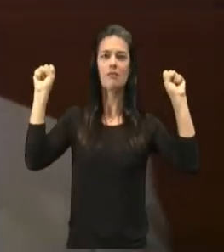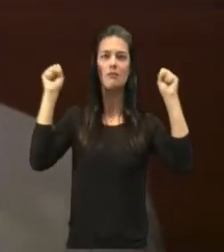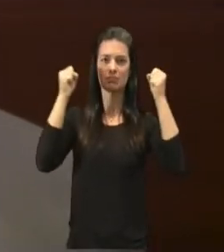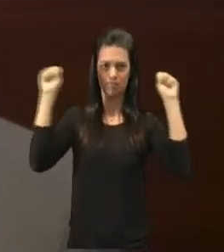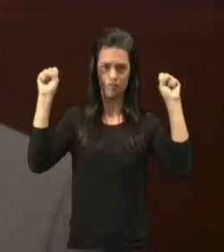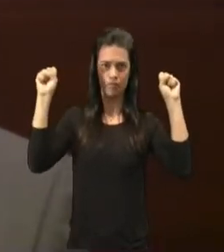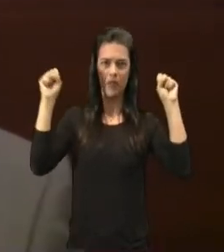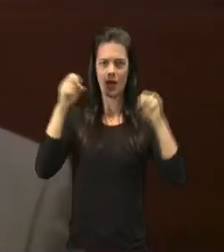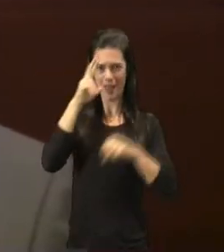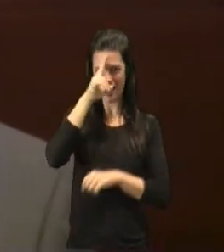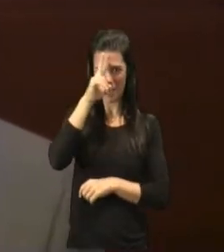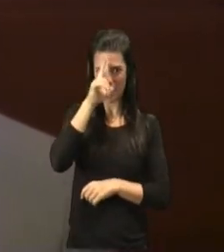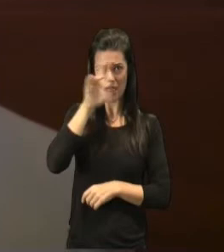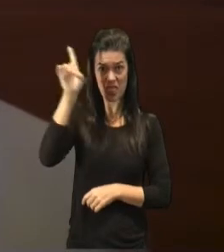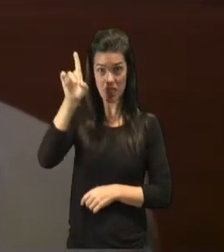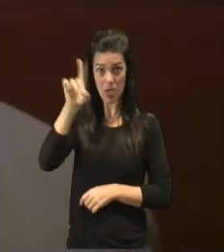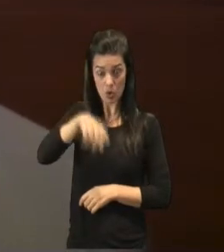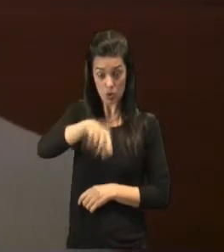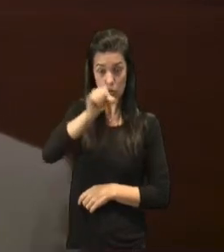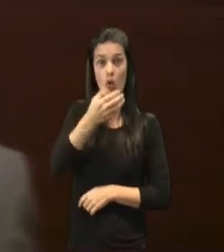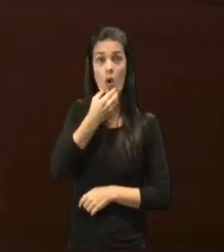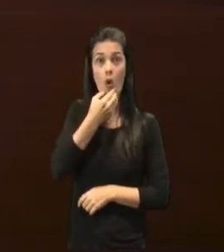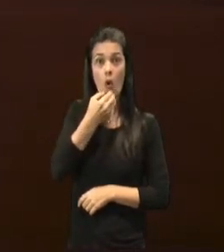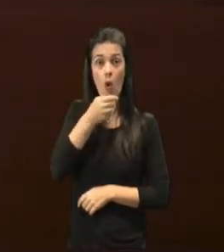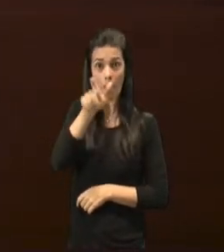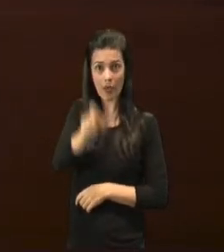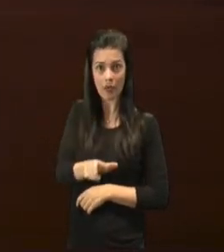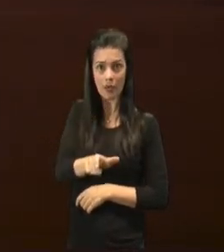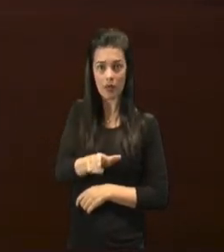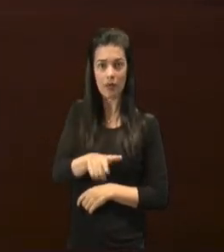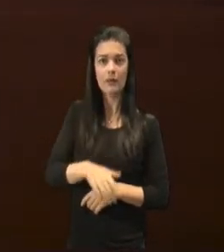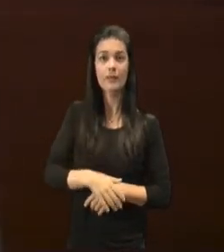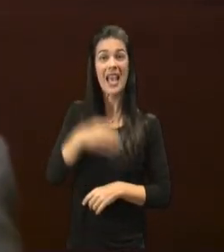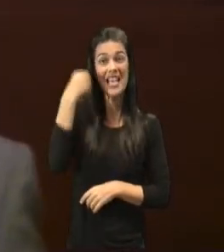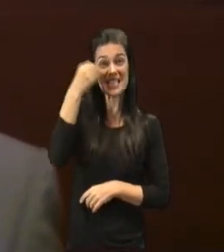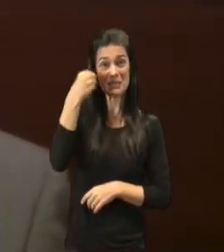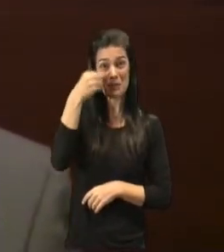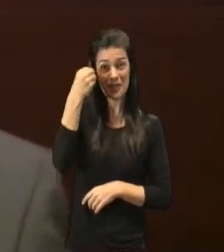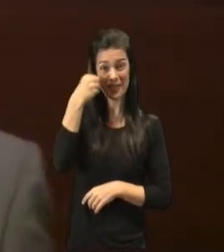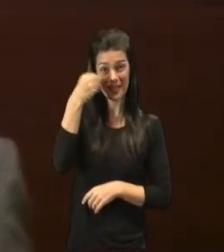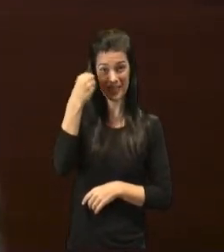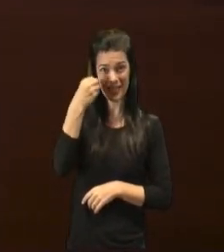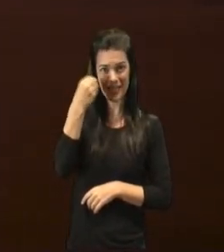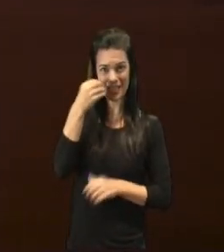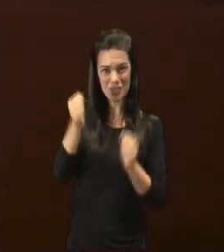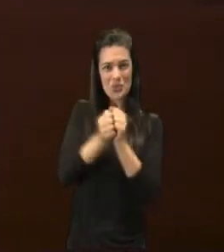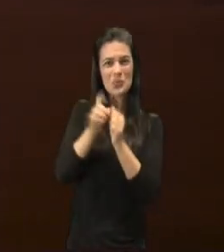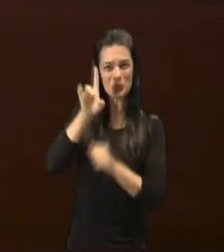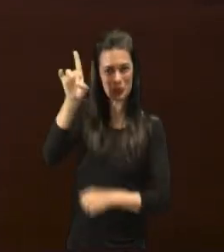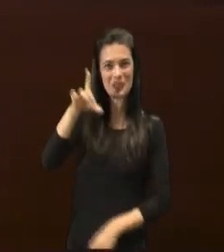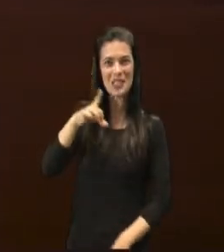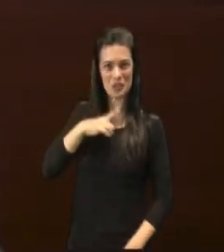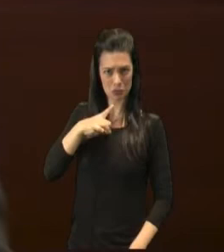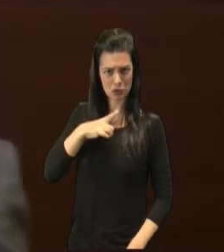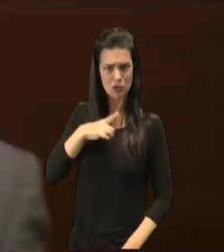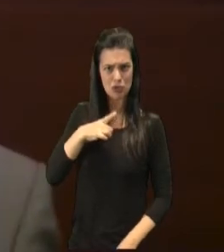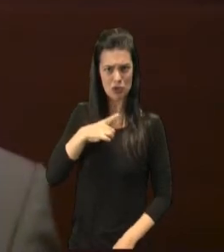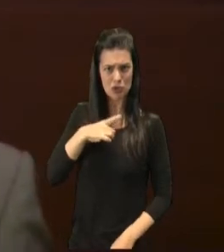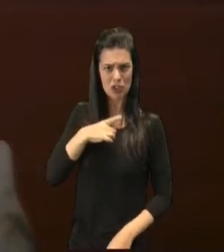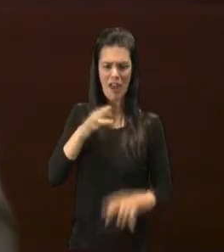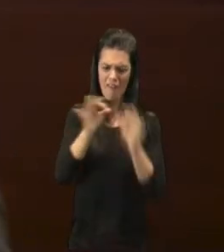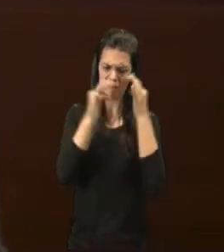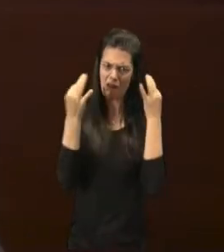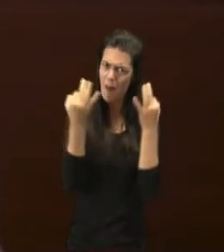por Deus, a sua experiência com Deus seria uma experiência dentro do contexto